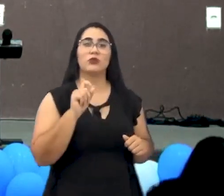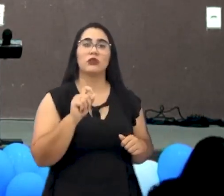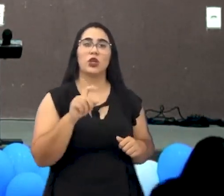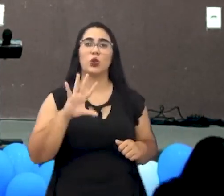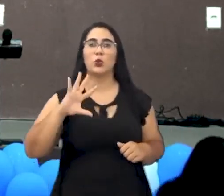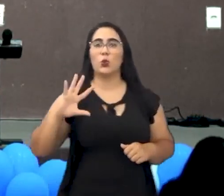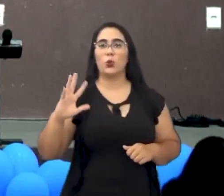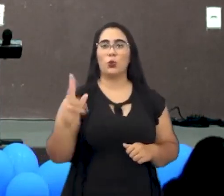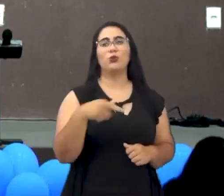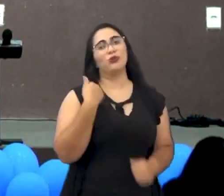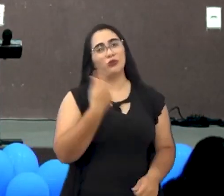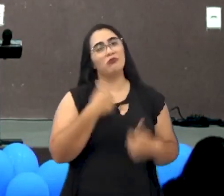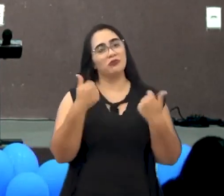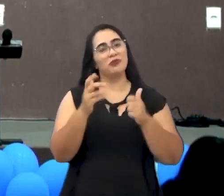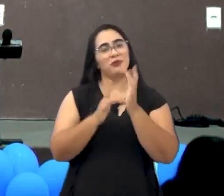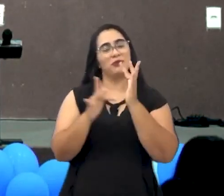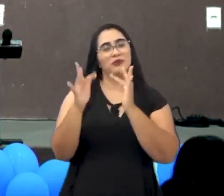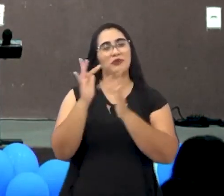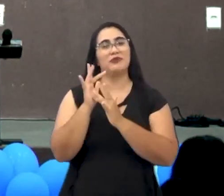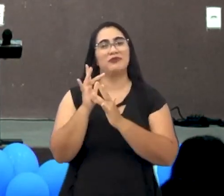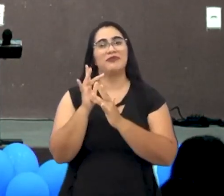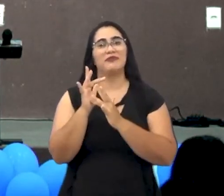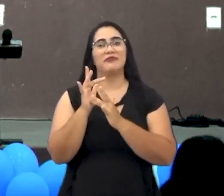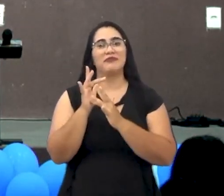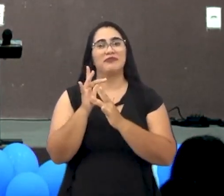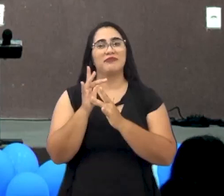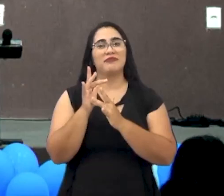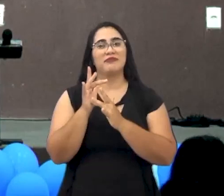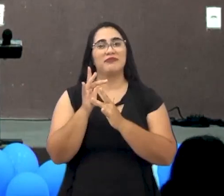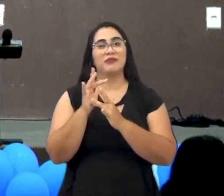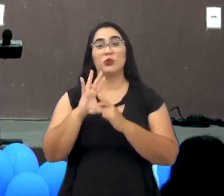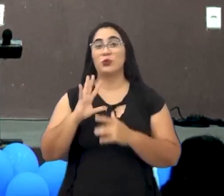precisamos. Essa é a grande questão.